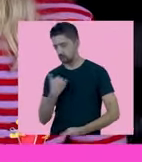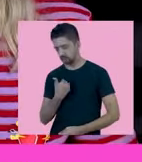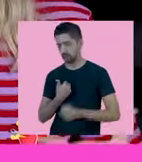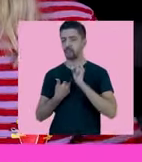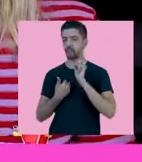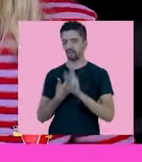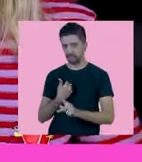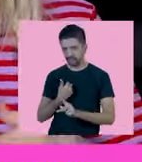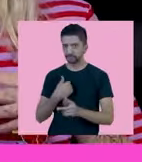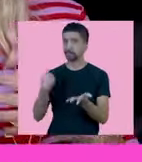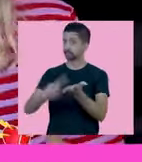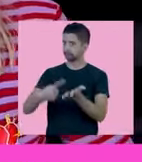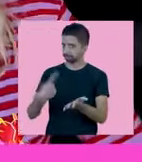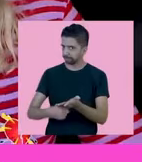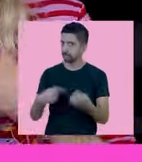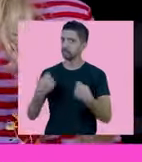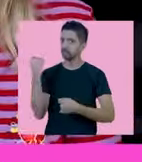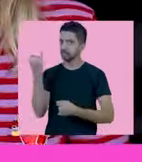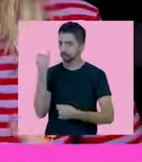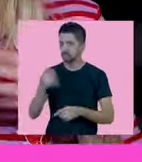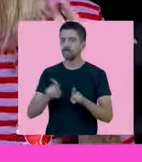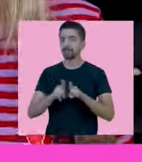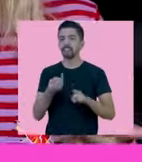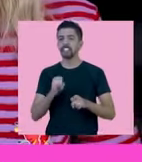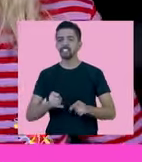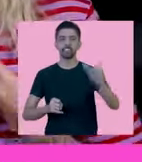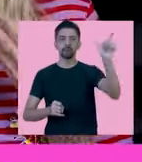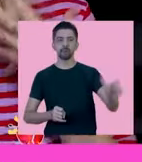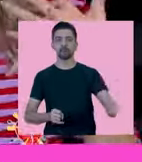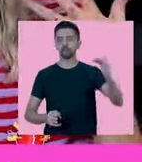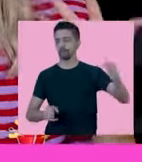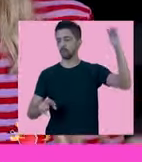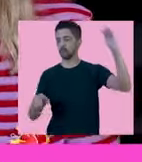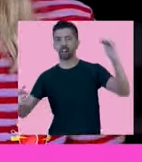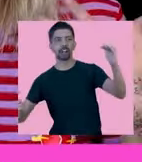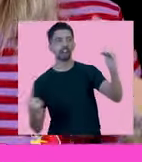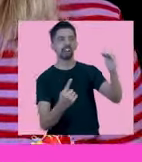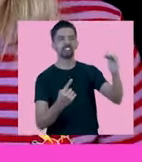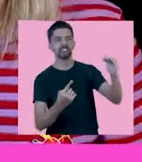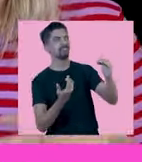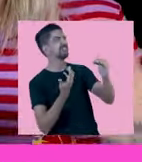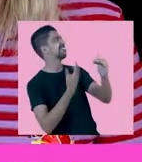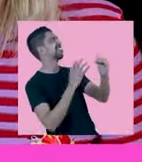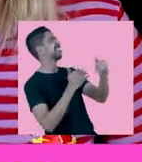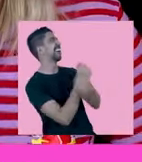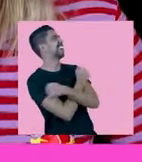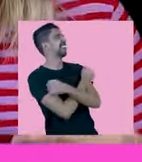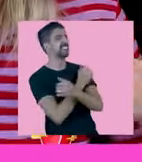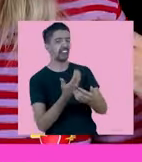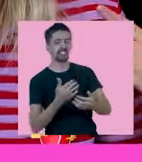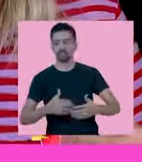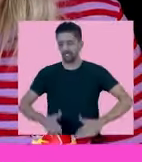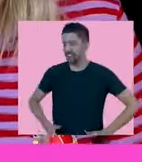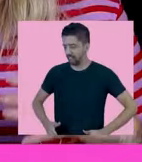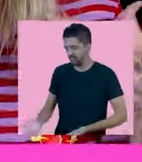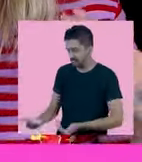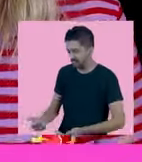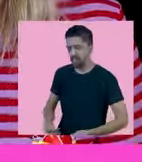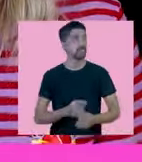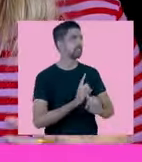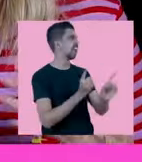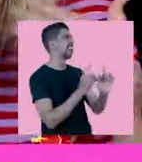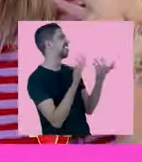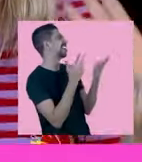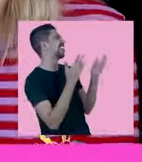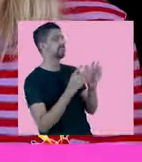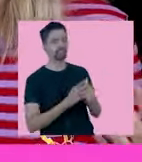Não force crianças a beijar ou abraçar outras pessoas que elas não querem. É importante que as crianças se sintam confortáveis e